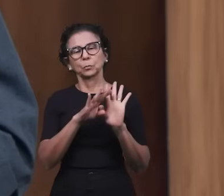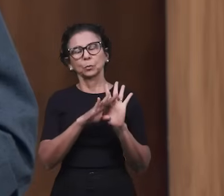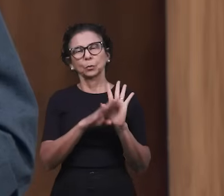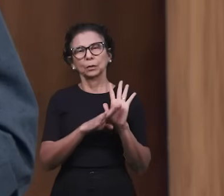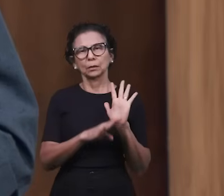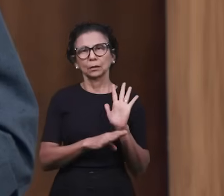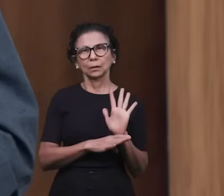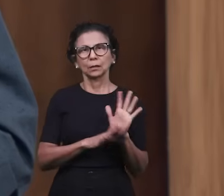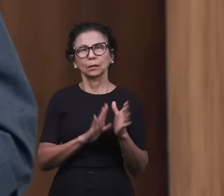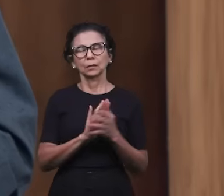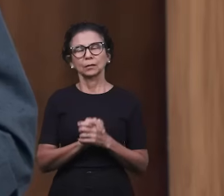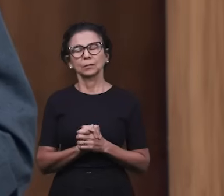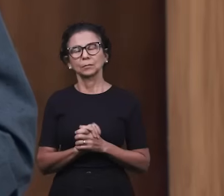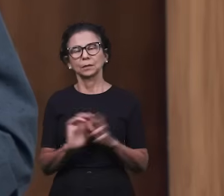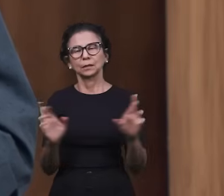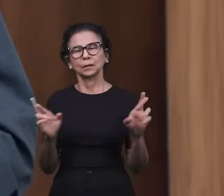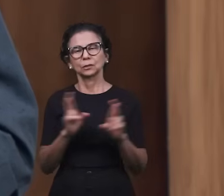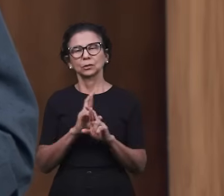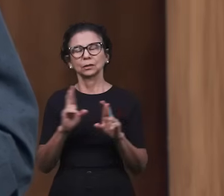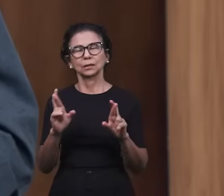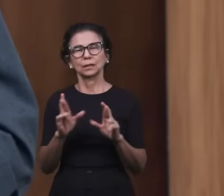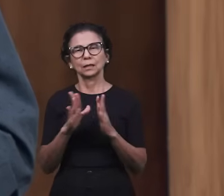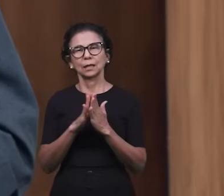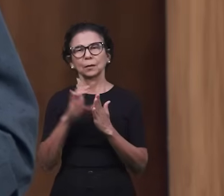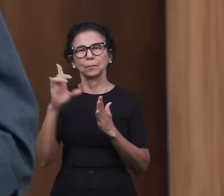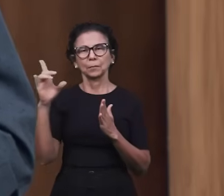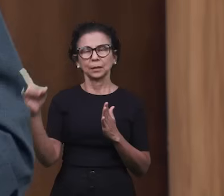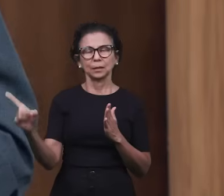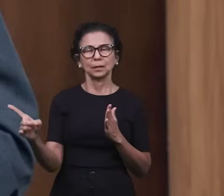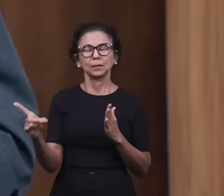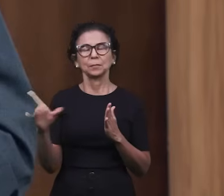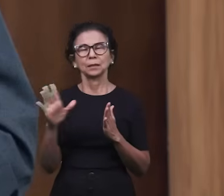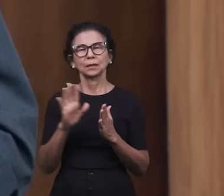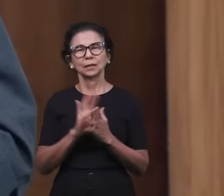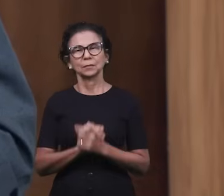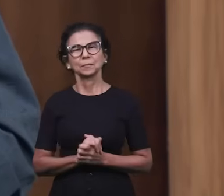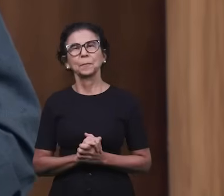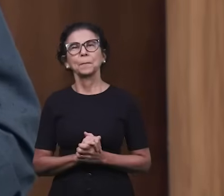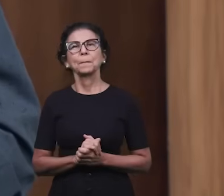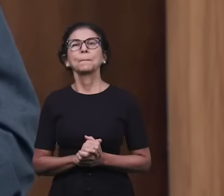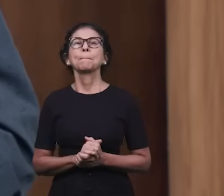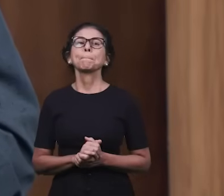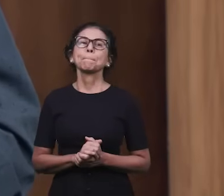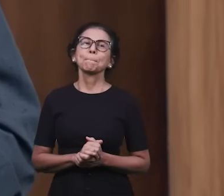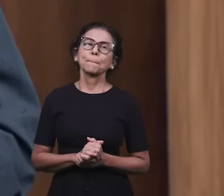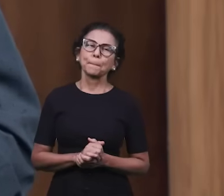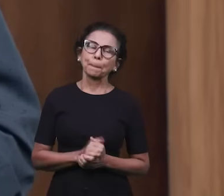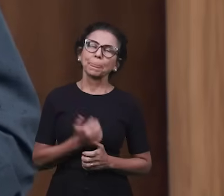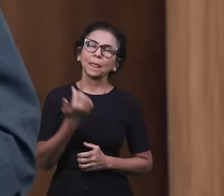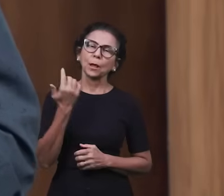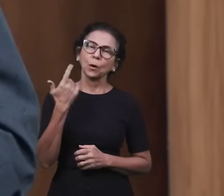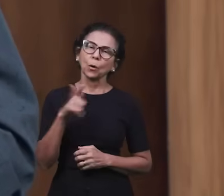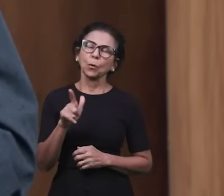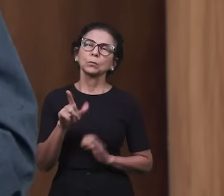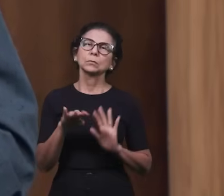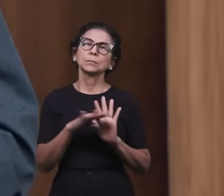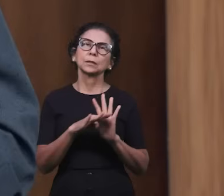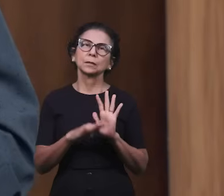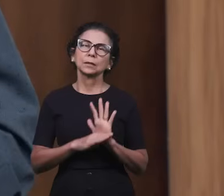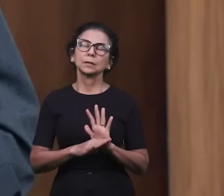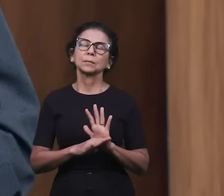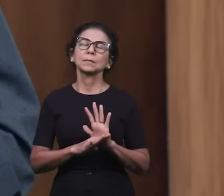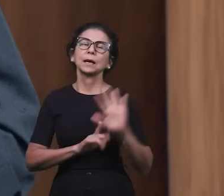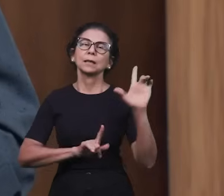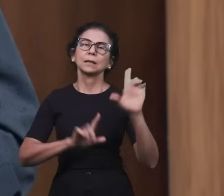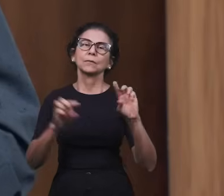diversos programas eclesiásticos, também não eclesiásticos, mas costumamos dizer A